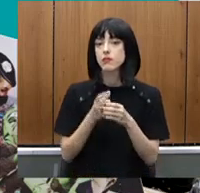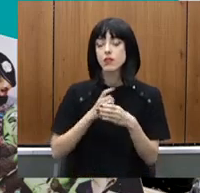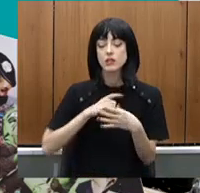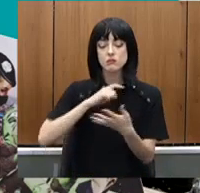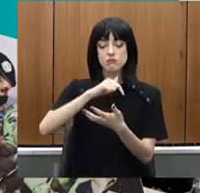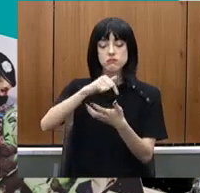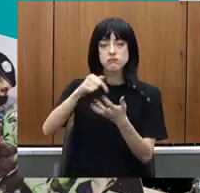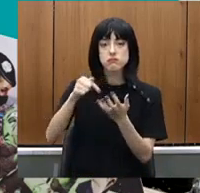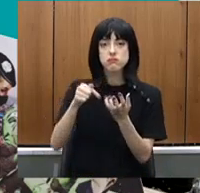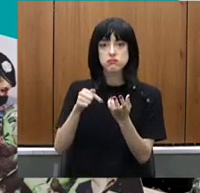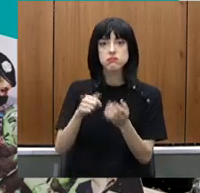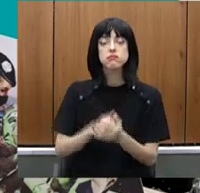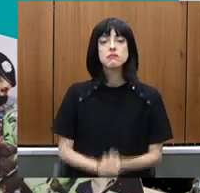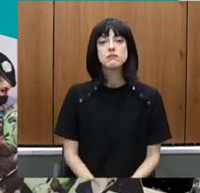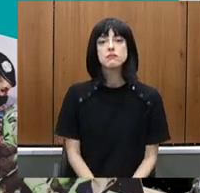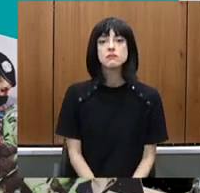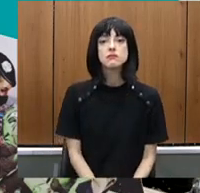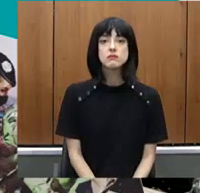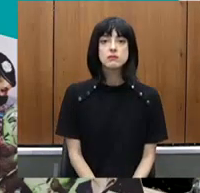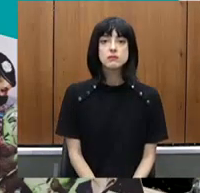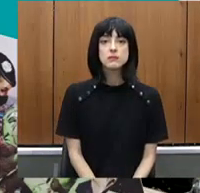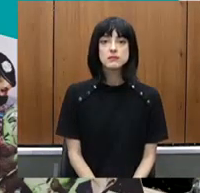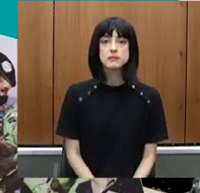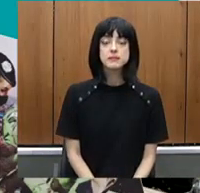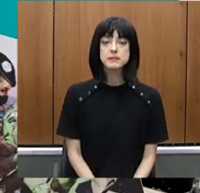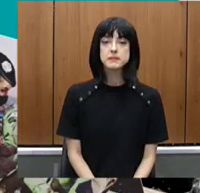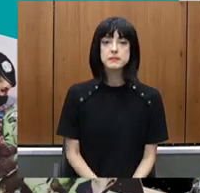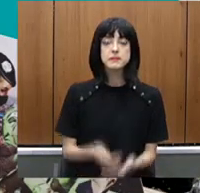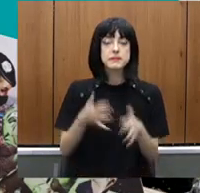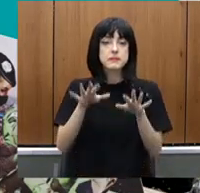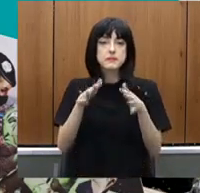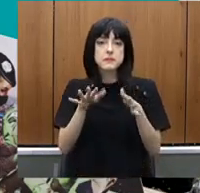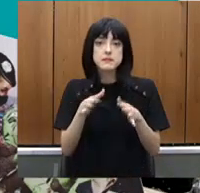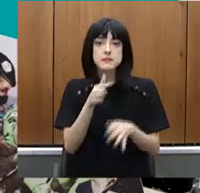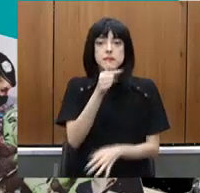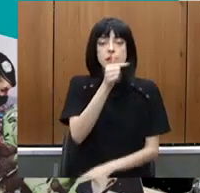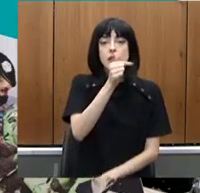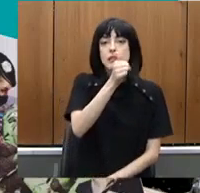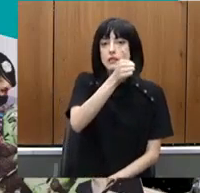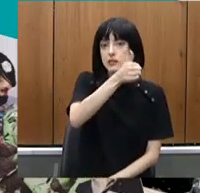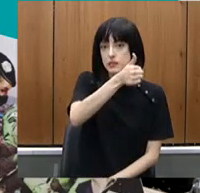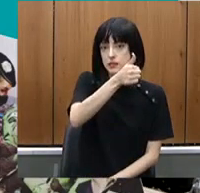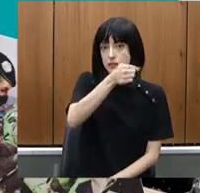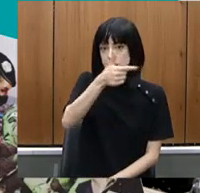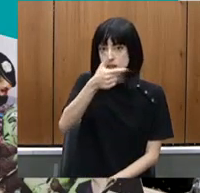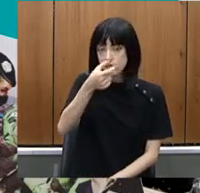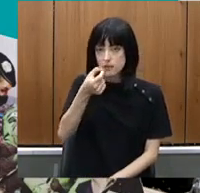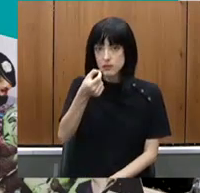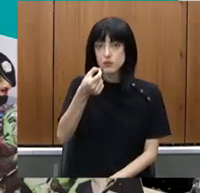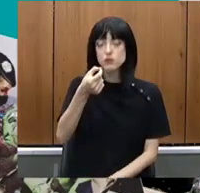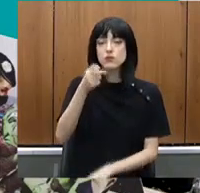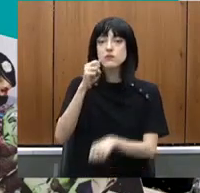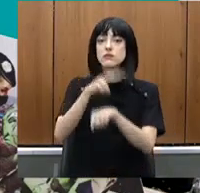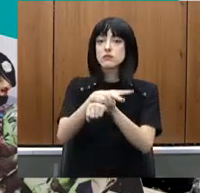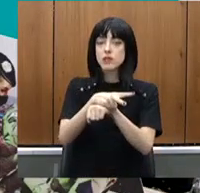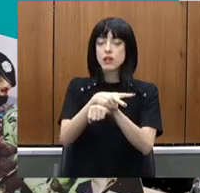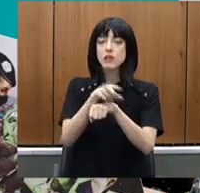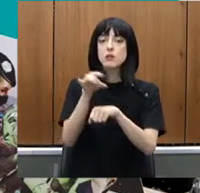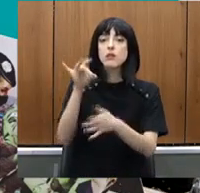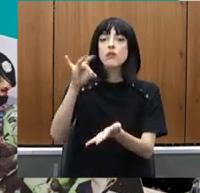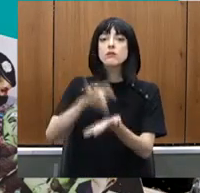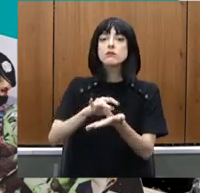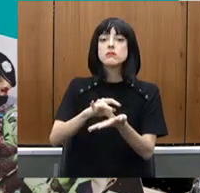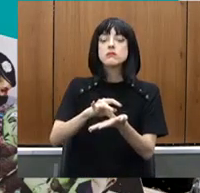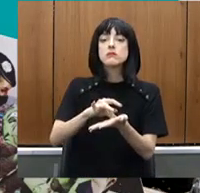em média de 120 vagas a 180 para o Os oficiais é 30